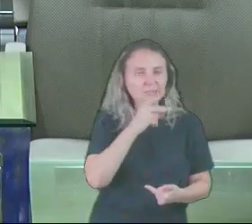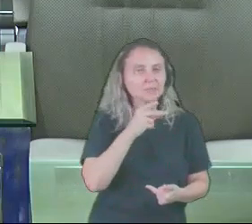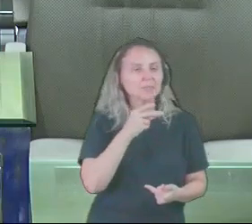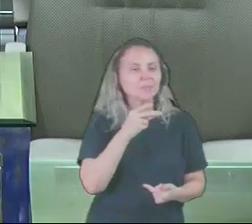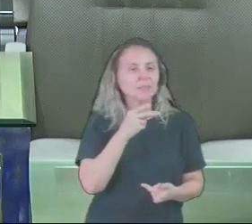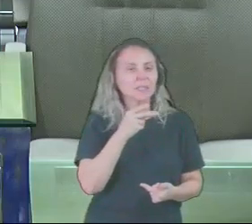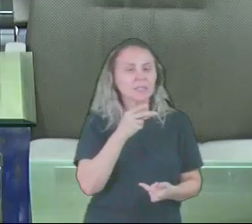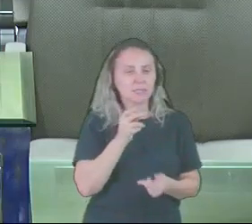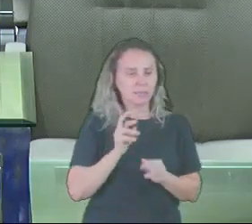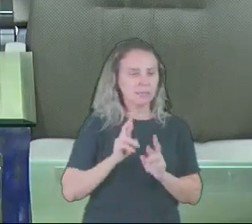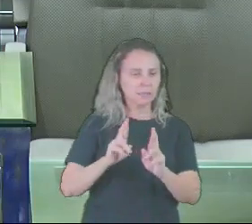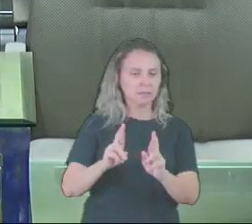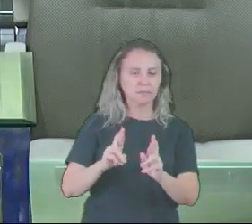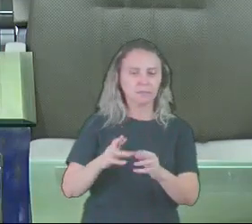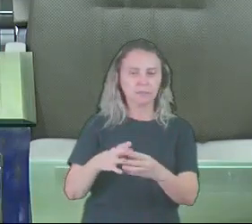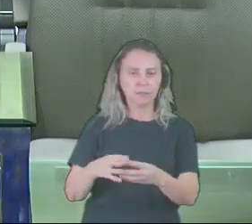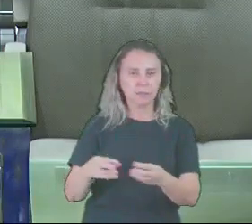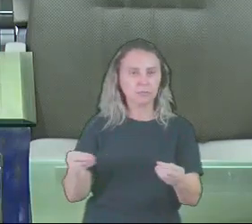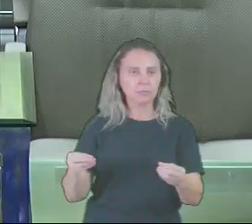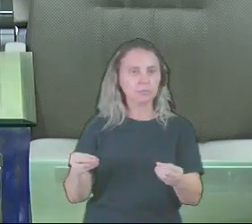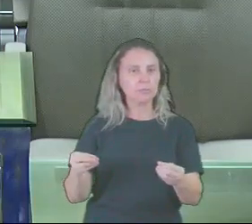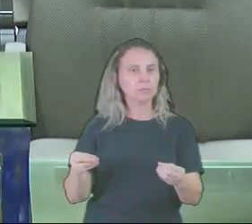de respeito